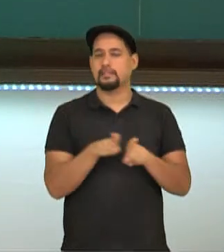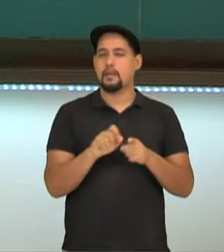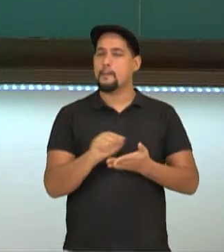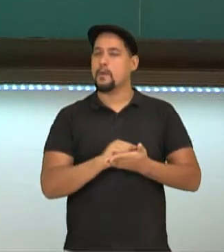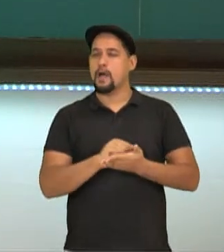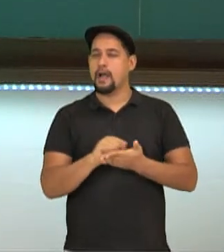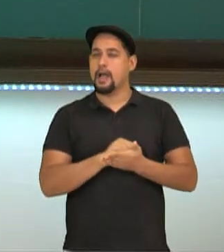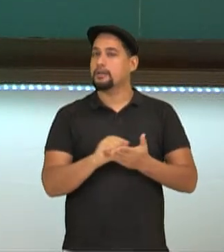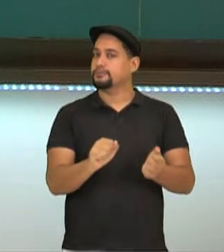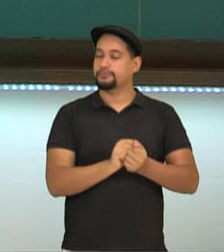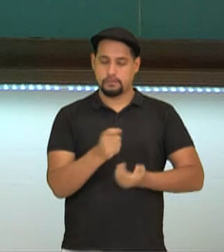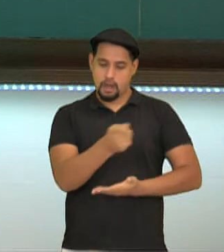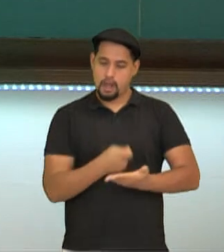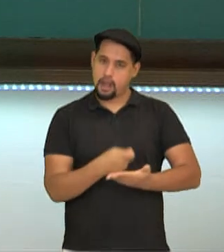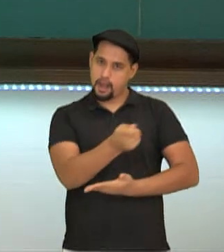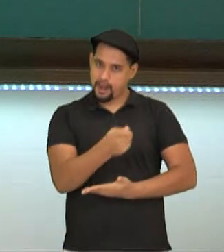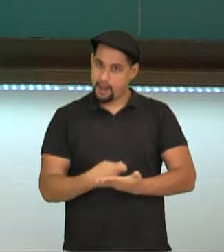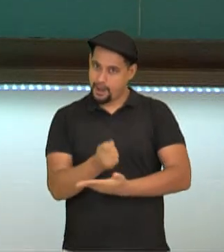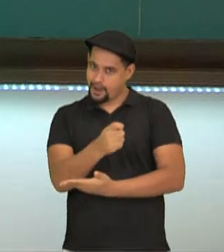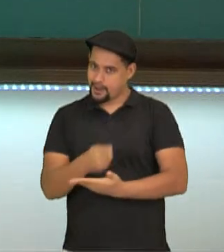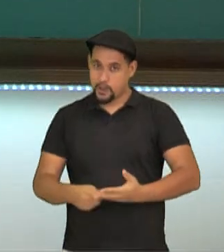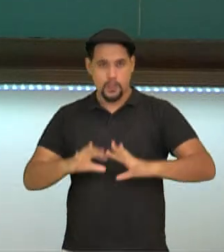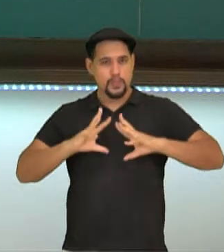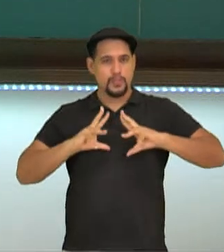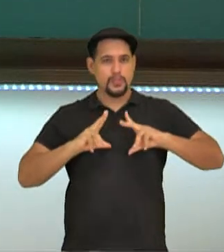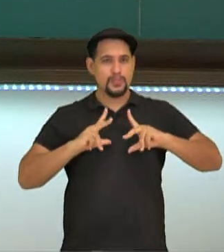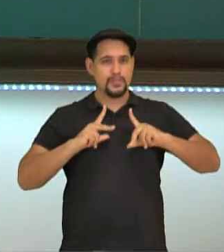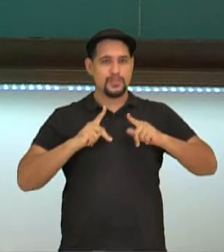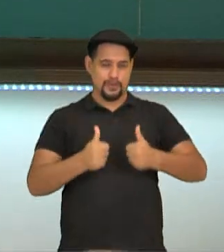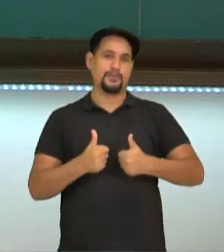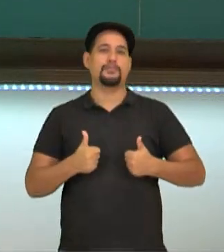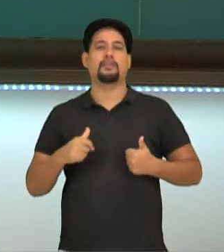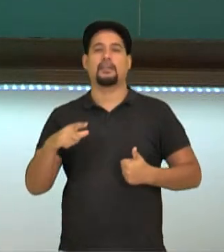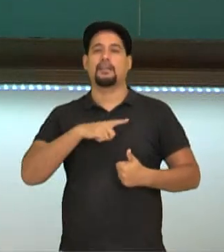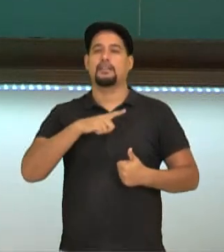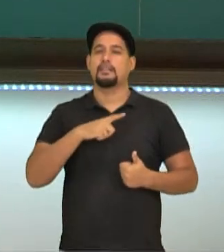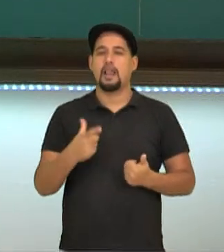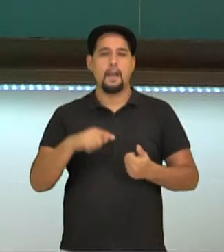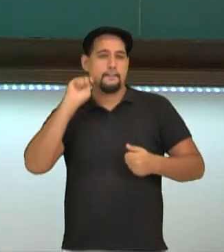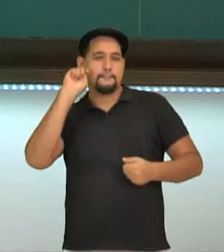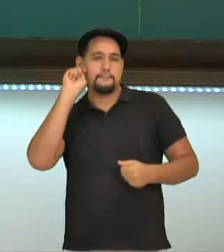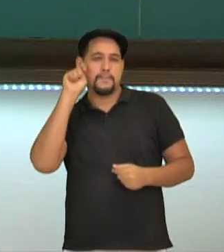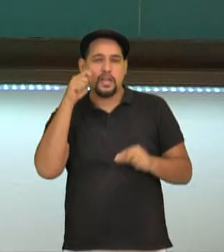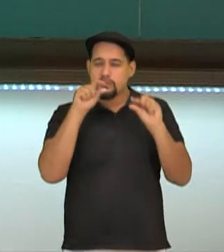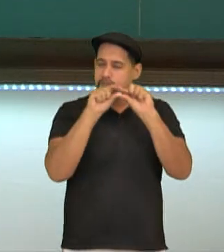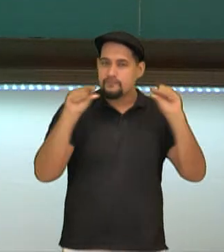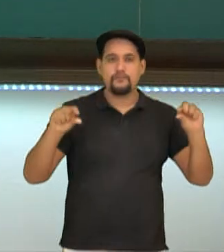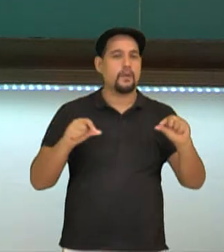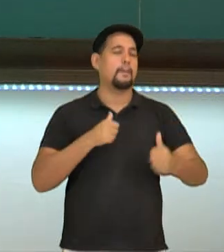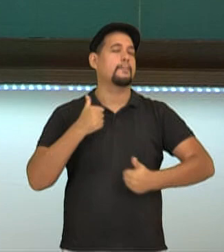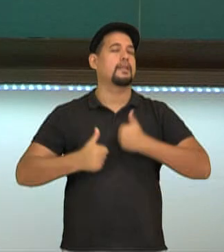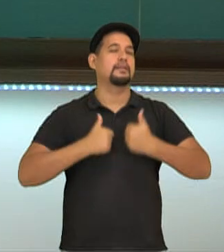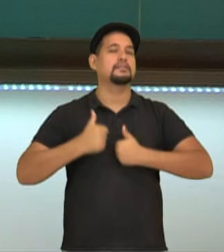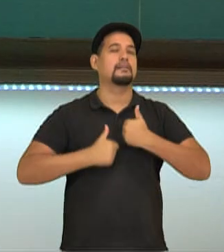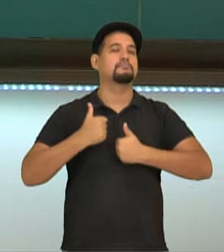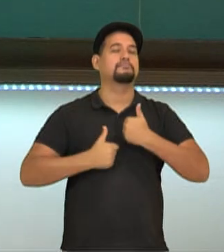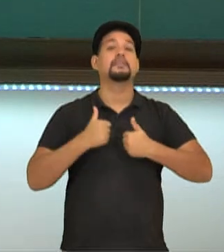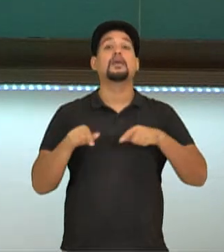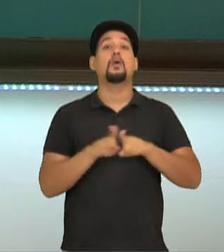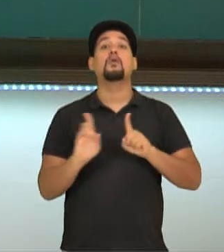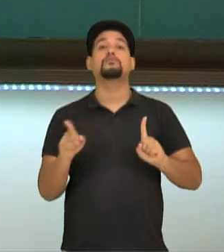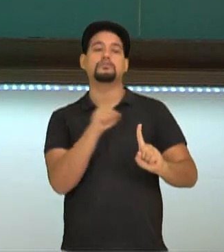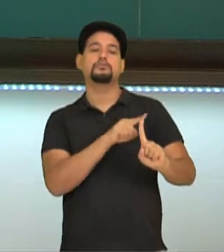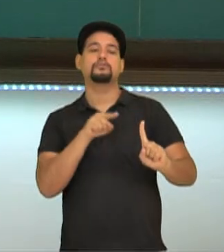borracha para anotar aquilo que parecer, ou que está lá em negrito, beleza? E qual que é o